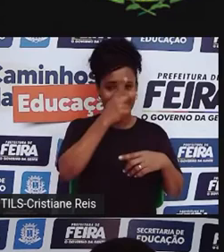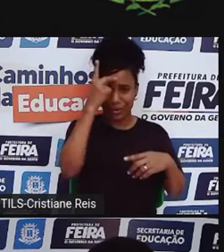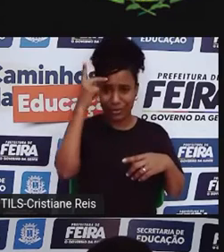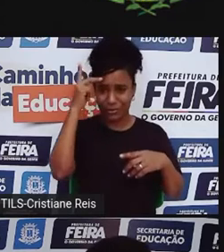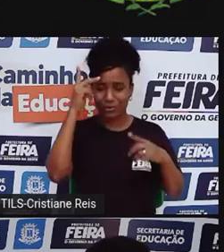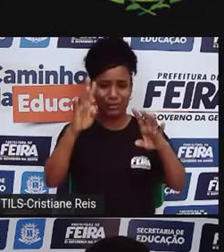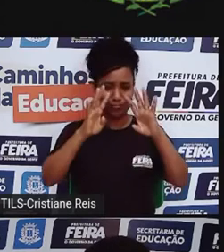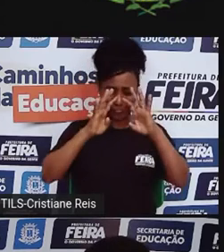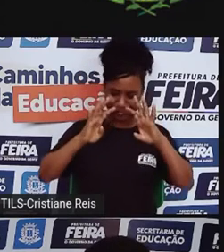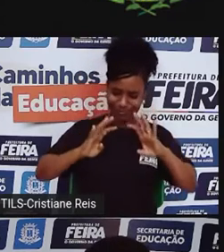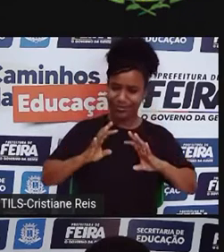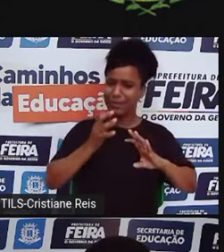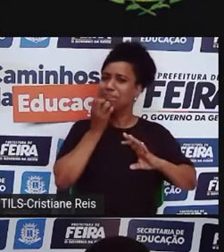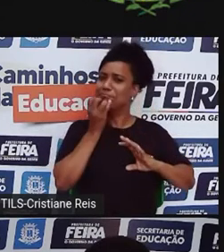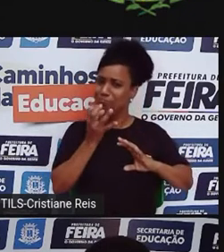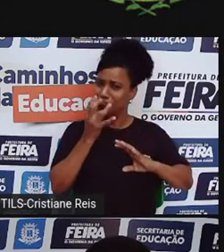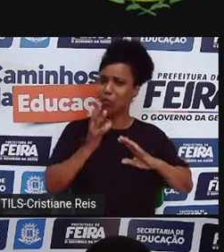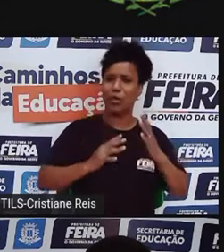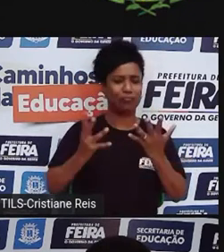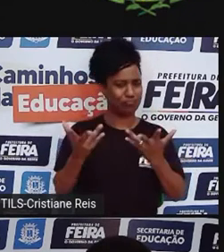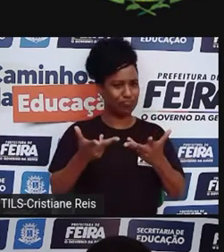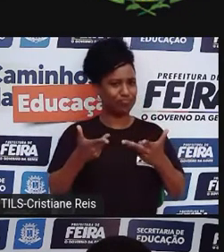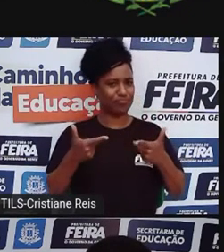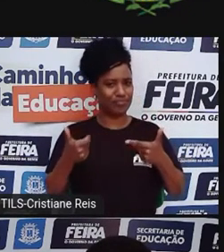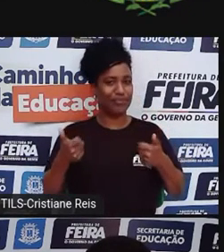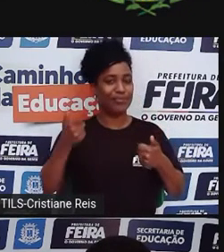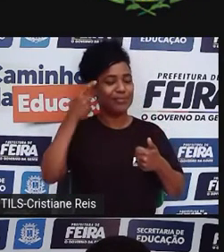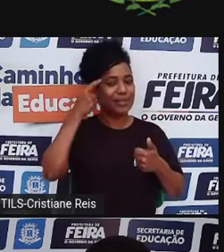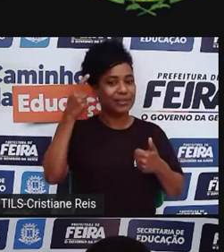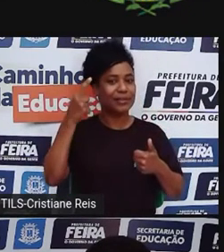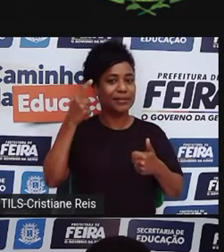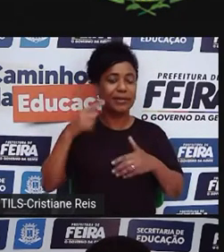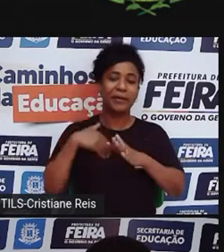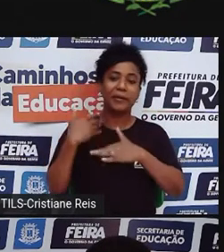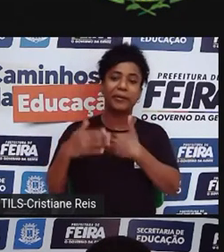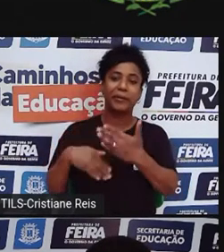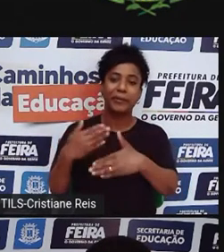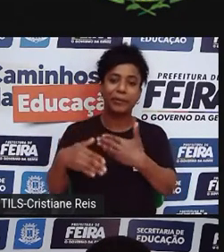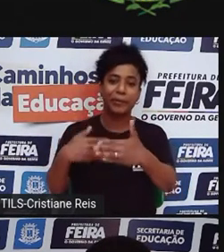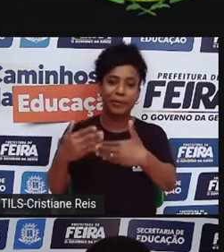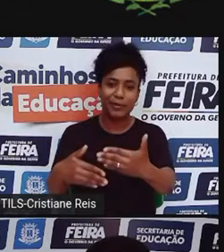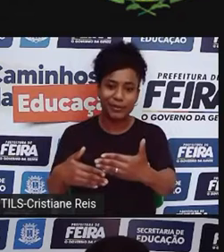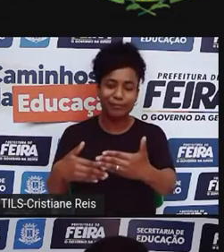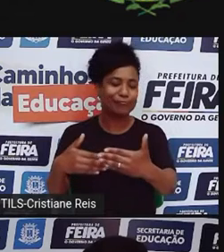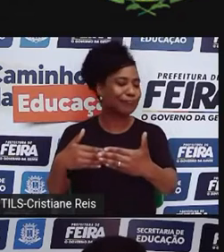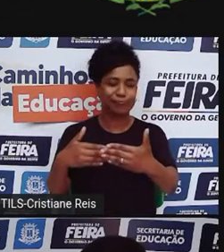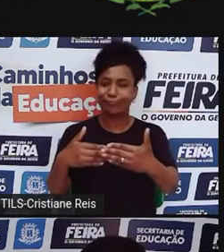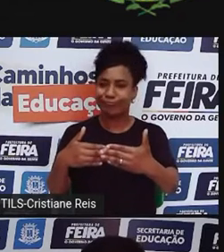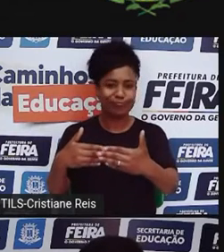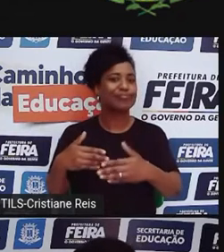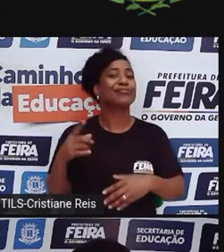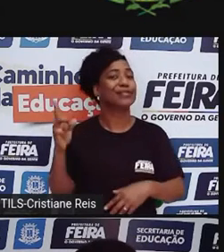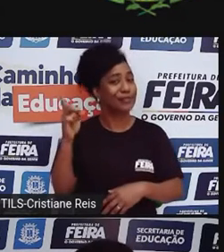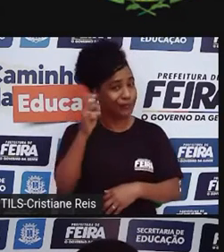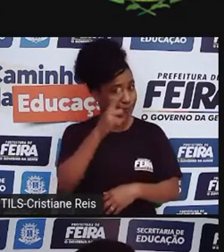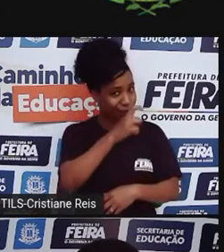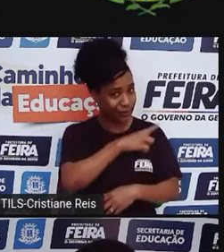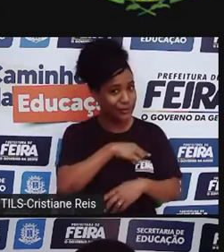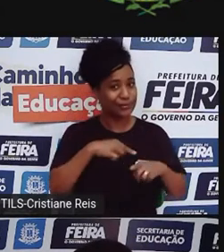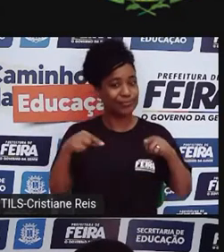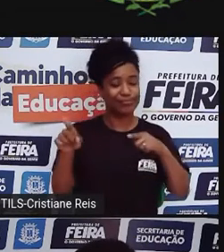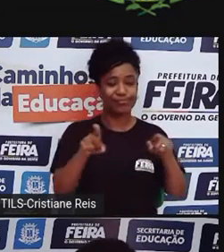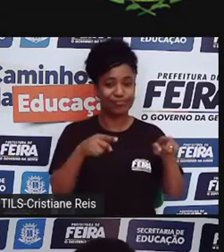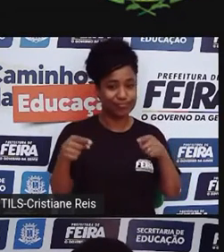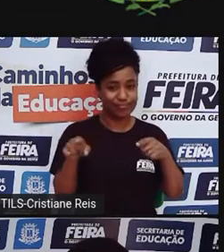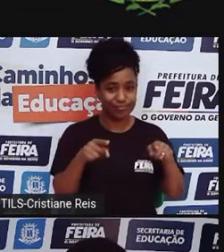minha vida ia ser uma maravilha, né? Aí a ficha caiu, vi que a realidade de música instrumental para sobreviver é complicado.